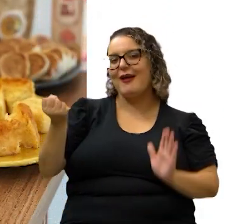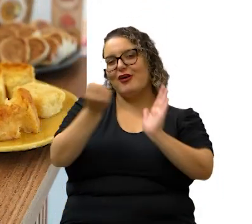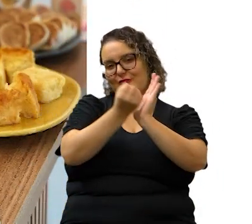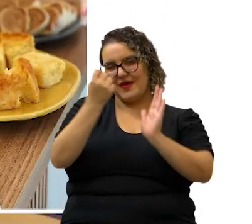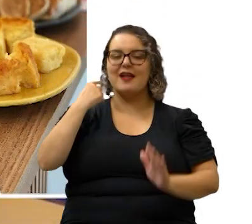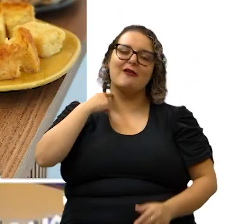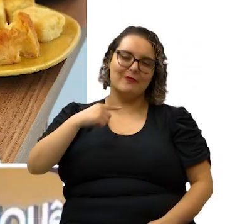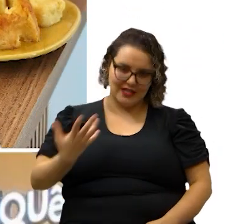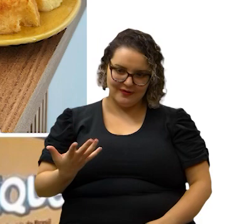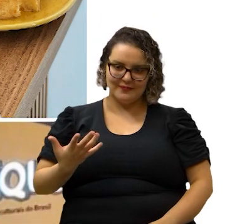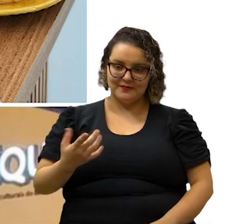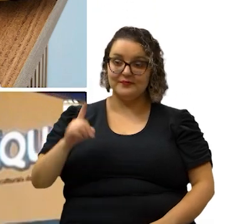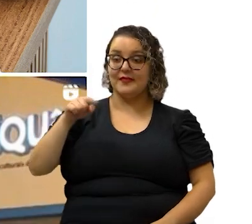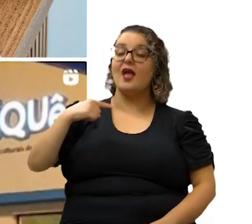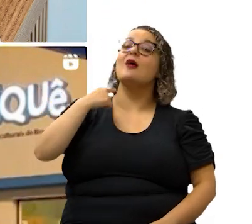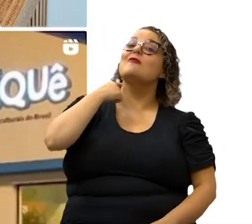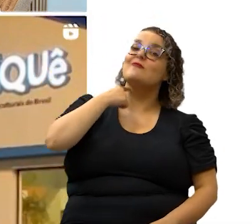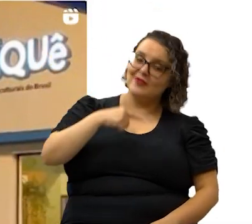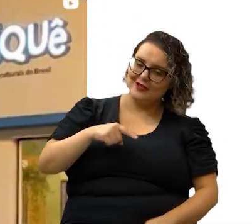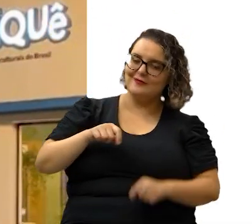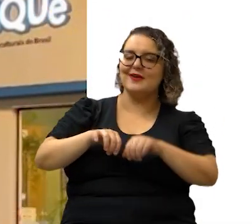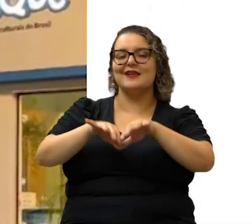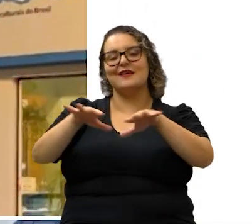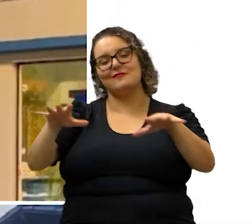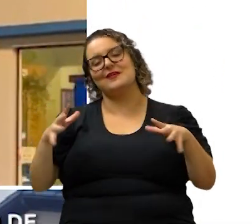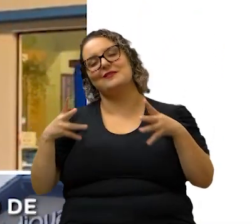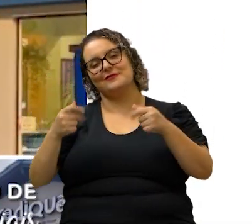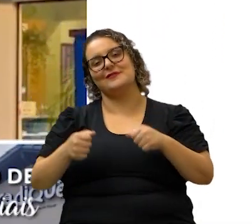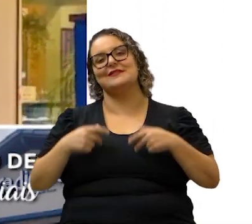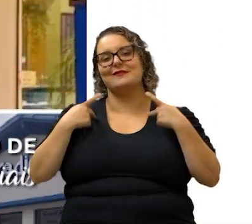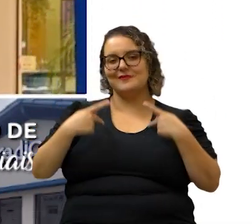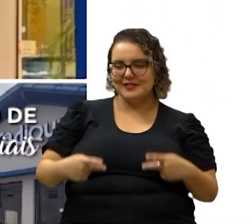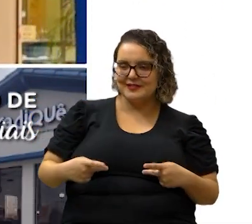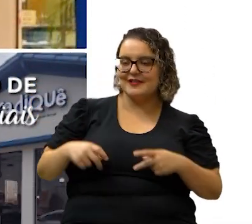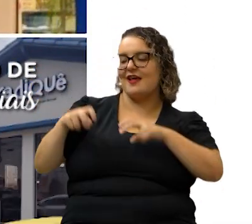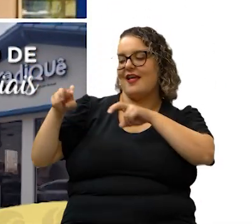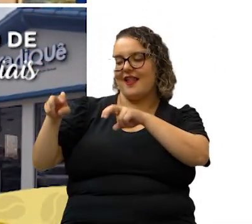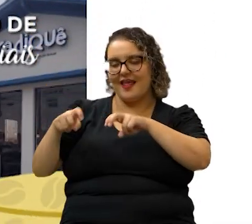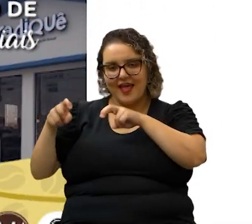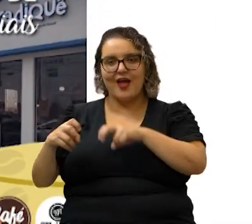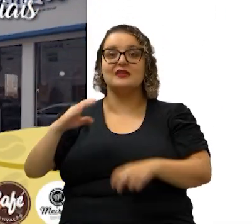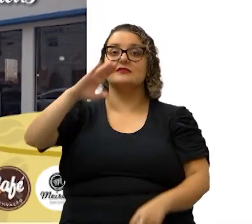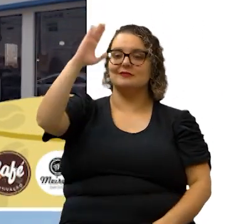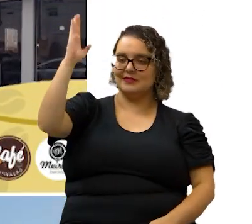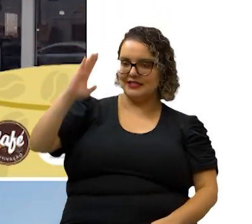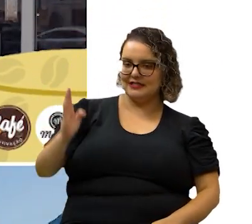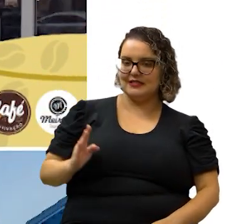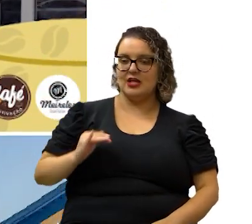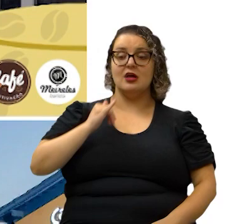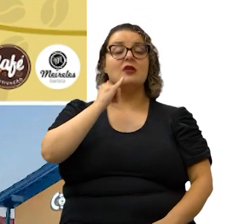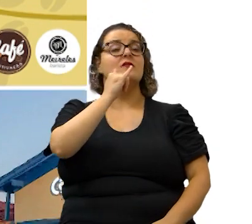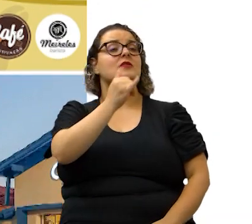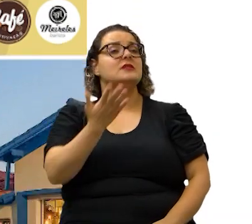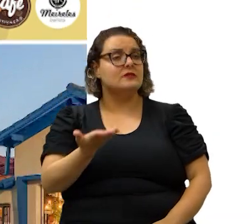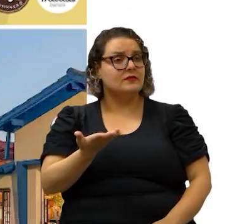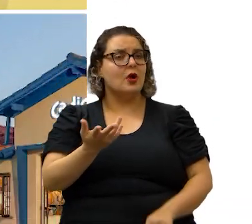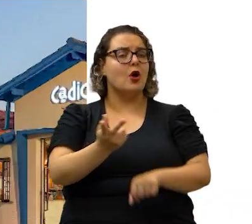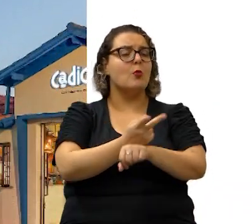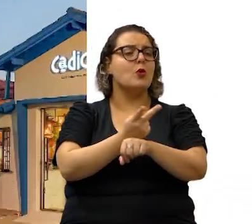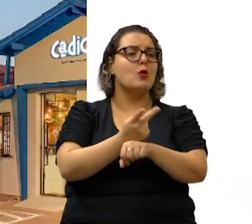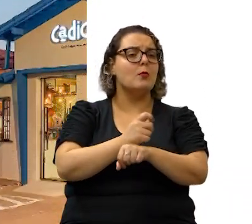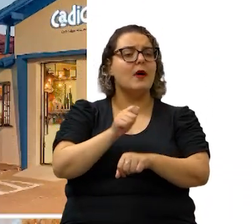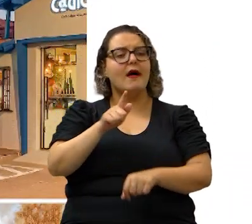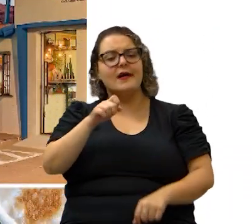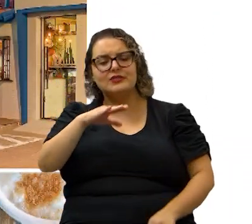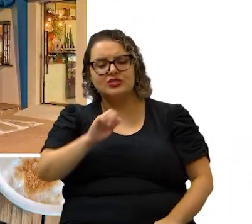né, ele é mineiro, mas ele amplia todo esse posicionamento da roça brasileira. Você disse que, inclusive, procurou